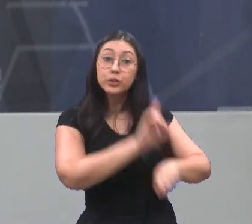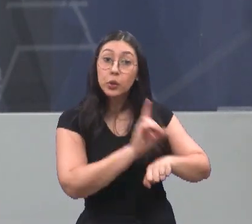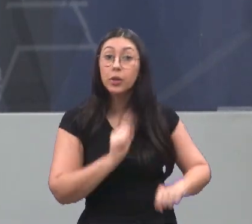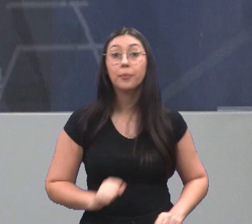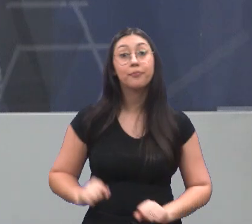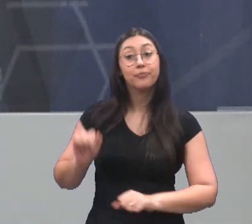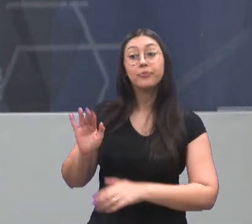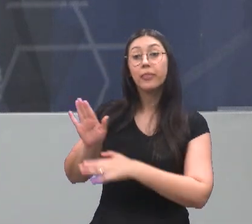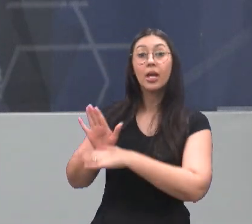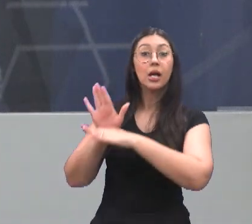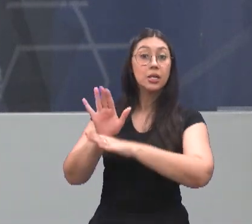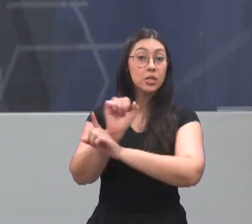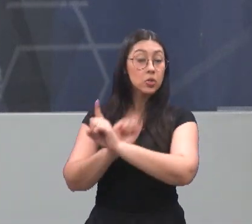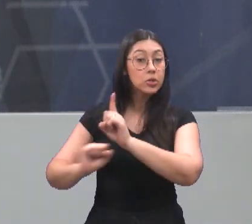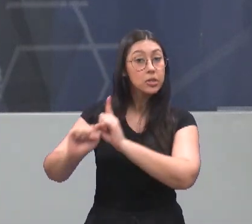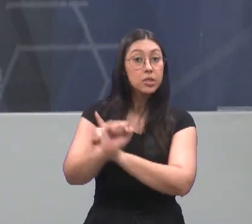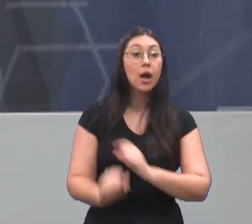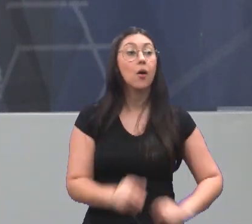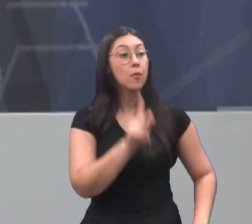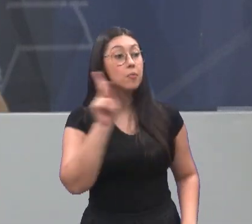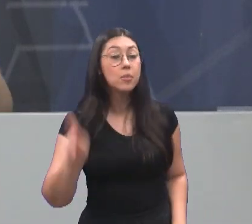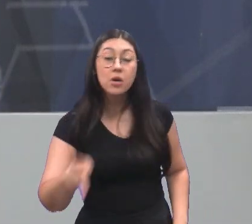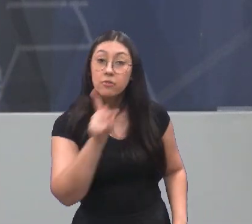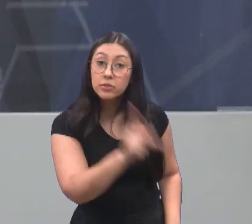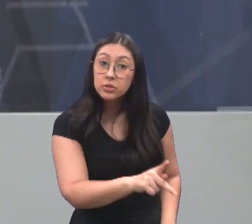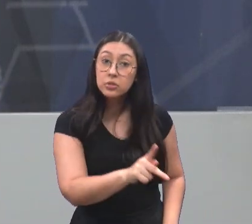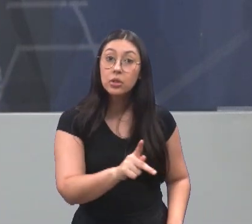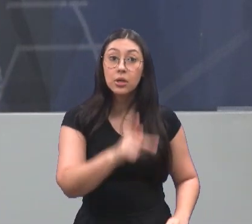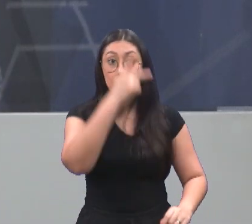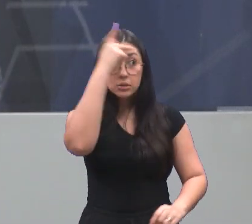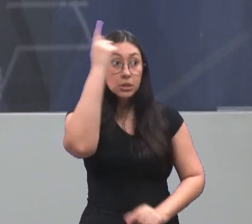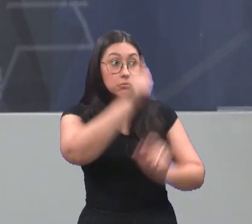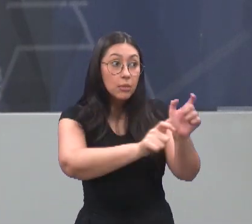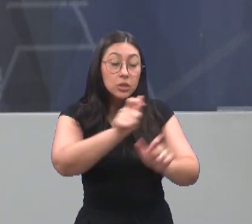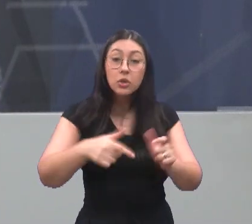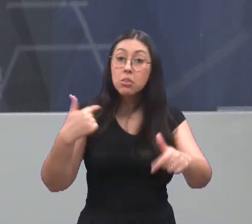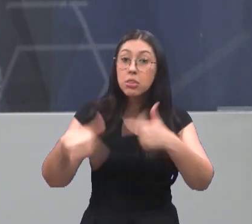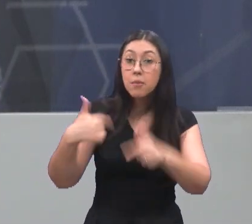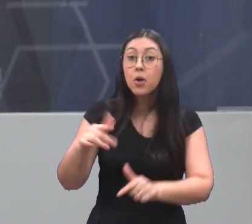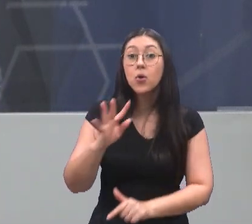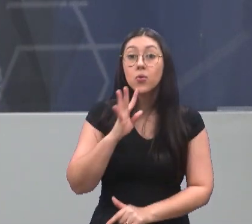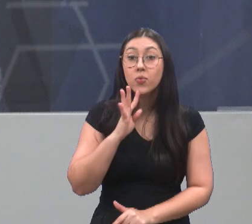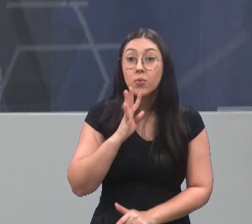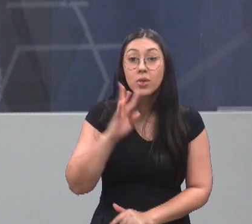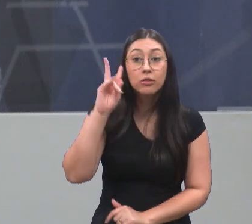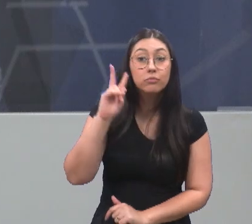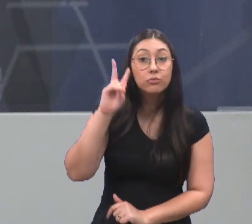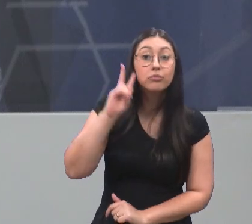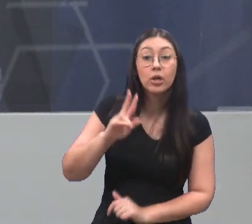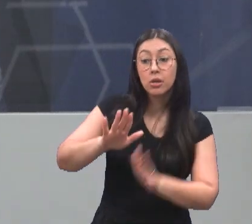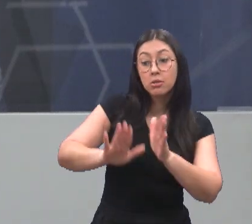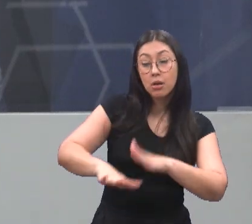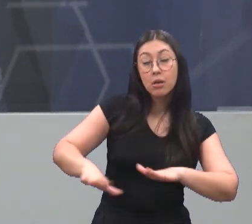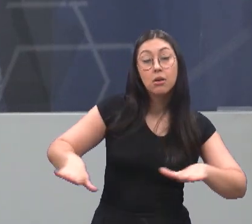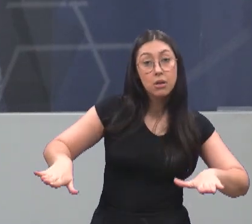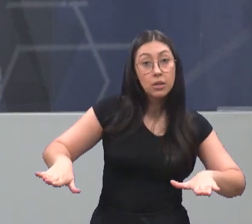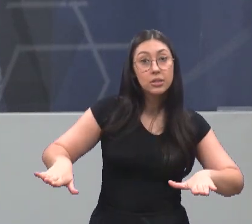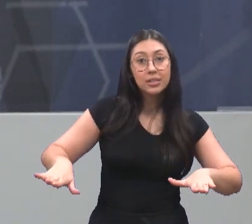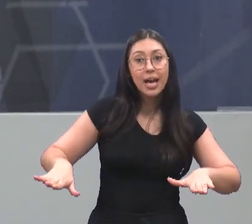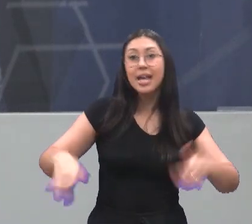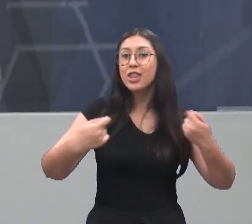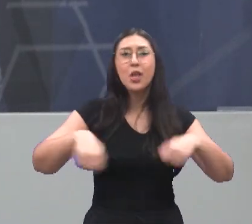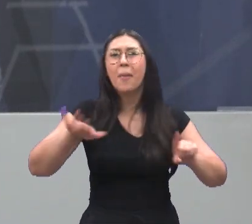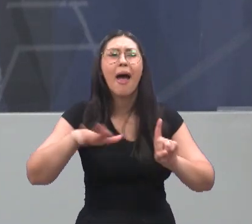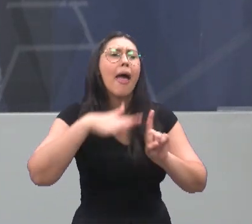social, professoras, as pessoas que trabalham na escola conheçam a história dessa criança e não fiquem passando a mão